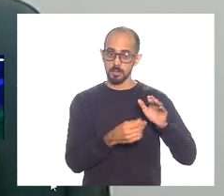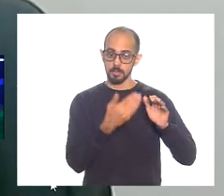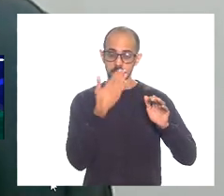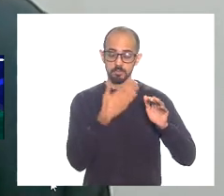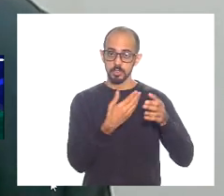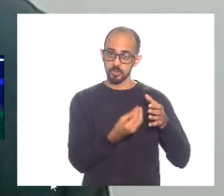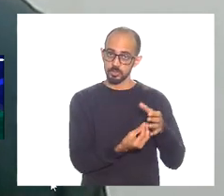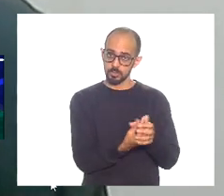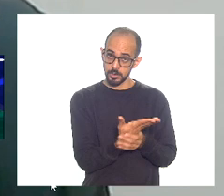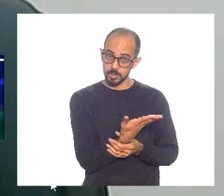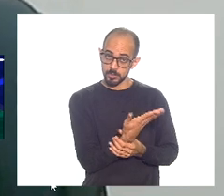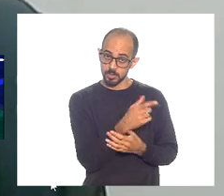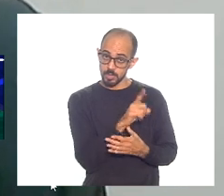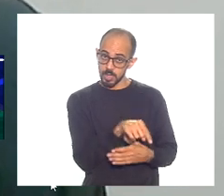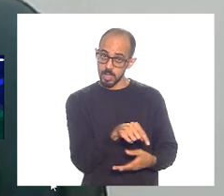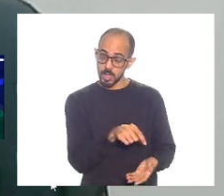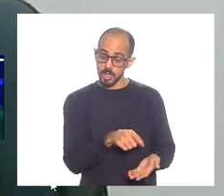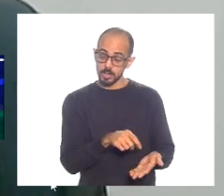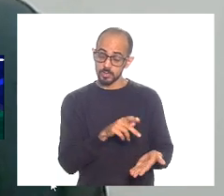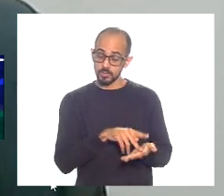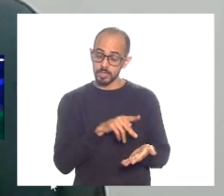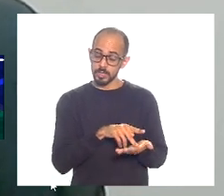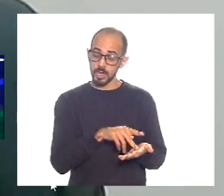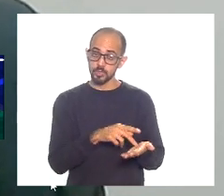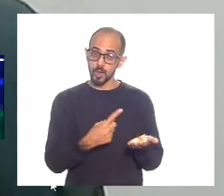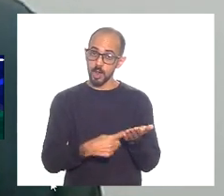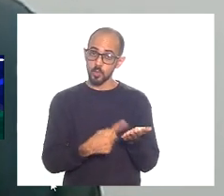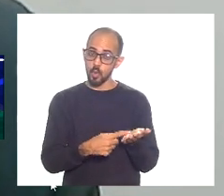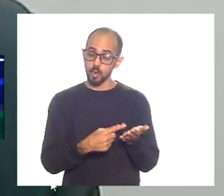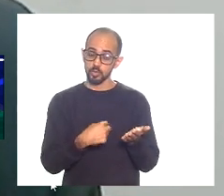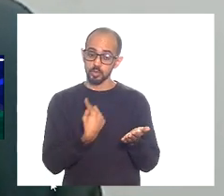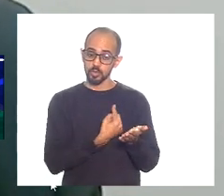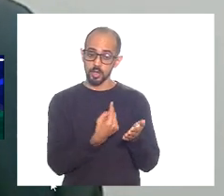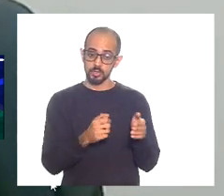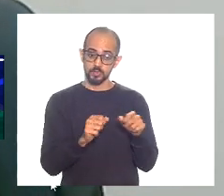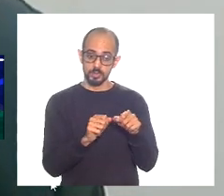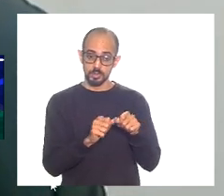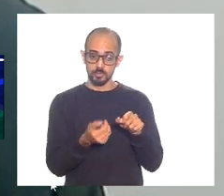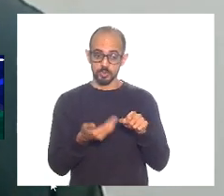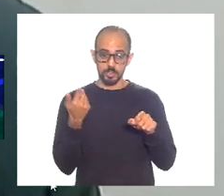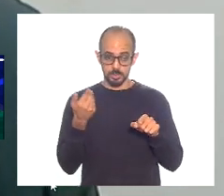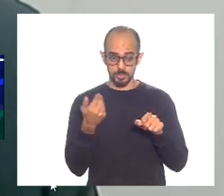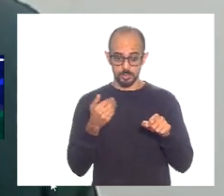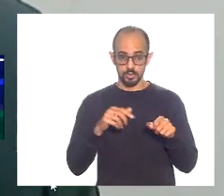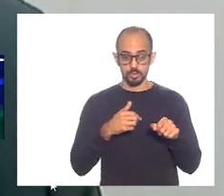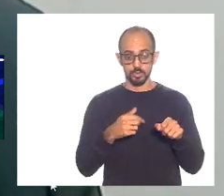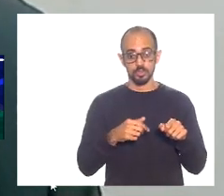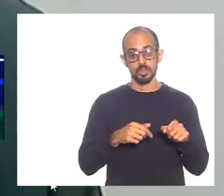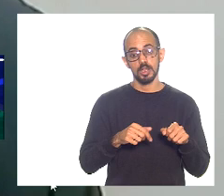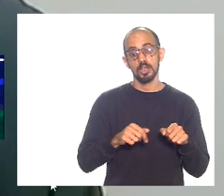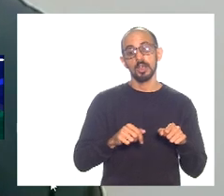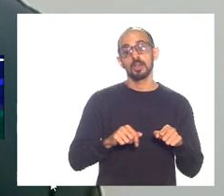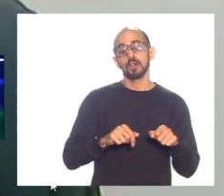veja, foi exatamente no acordo que fizemos no início. Nós tiramos o autorizativo, vigorou